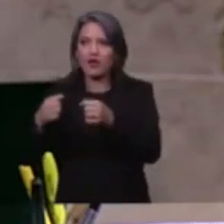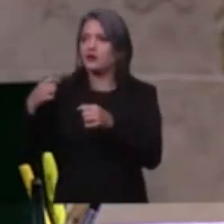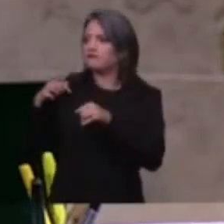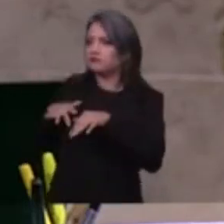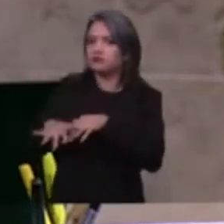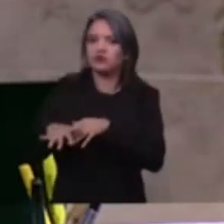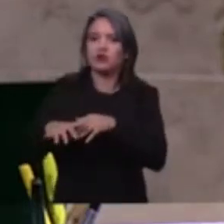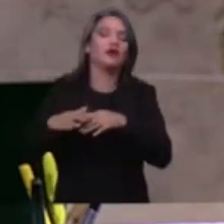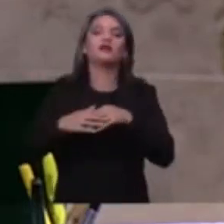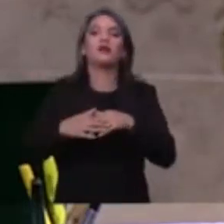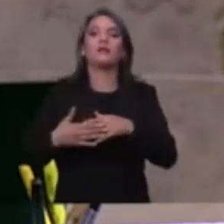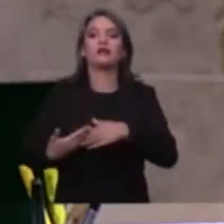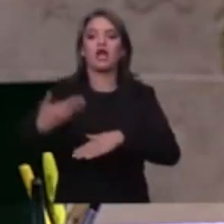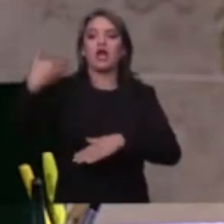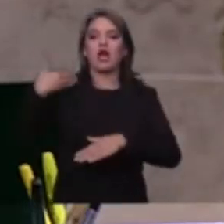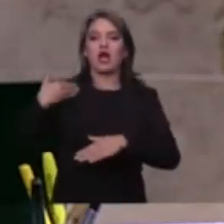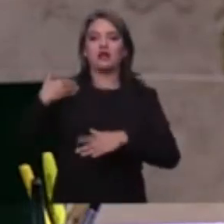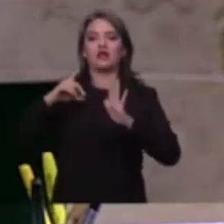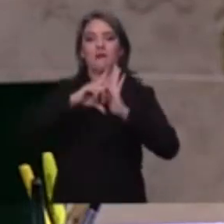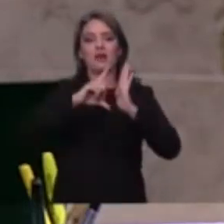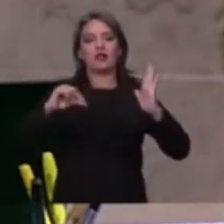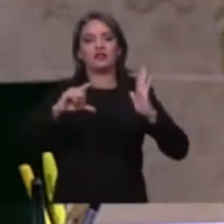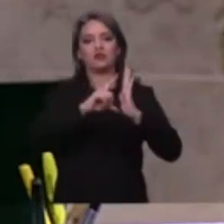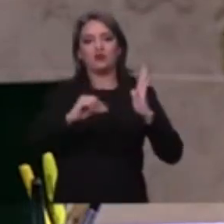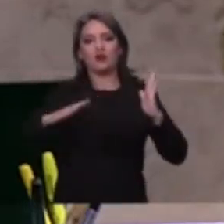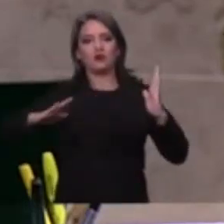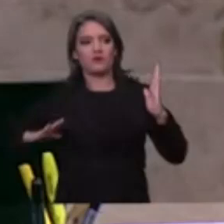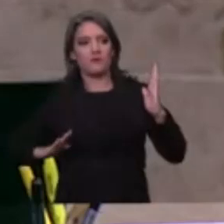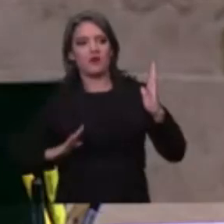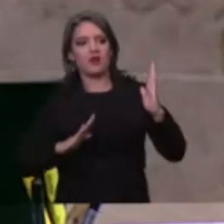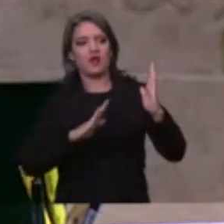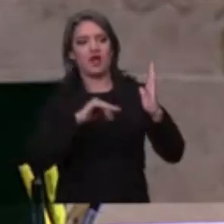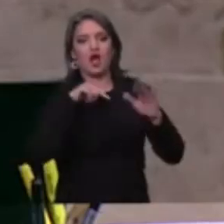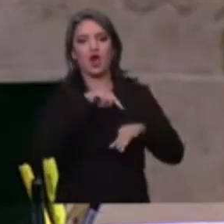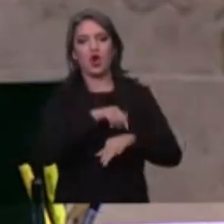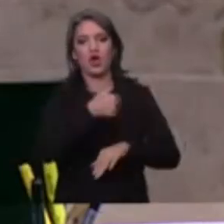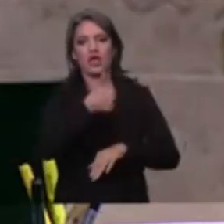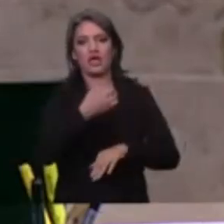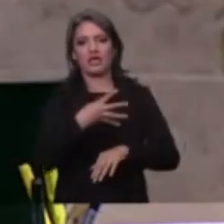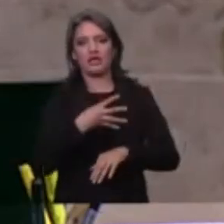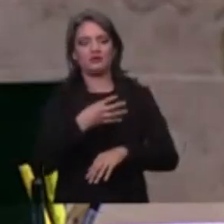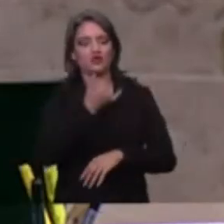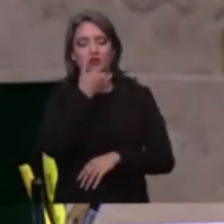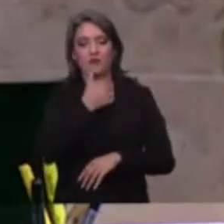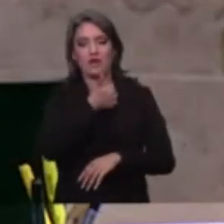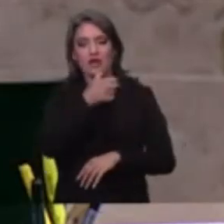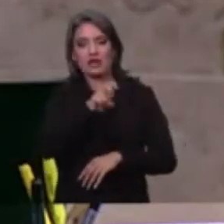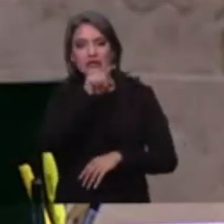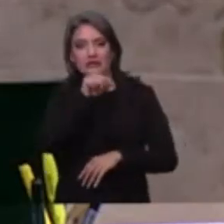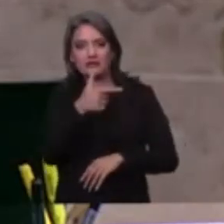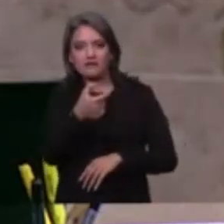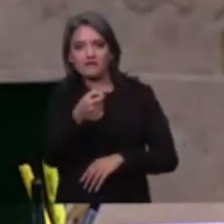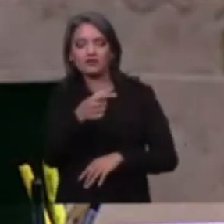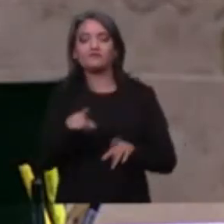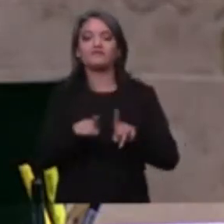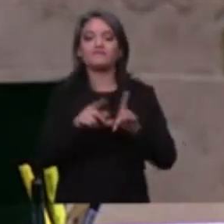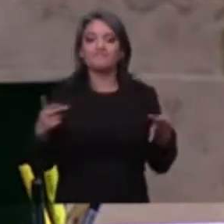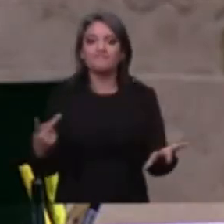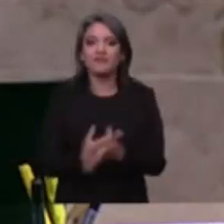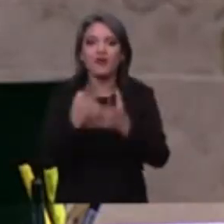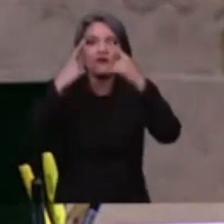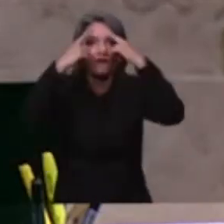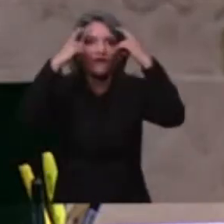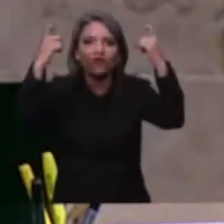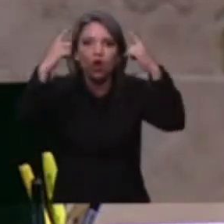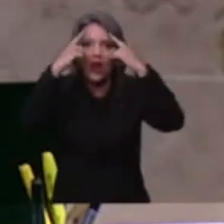Planalto, subindo a rampa, às 15h20. Ademais, O emprego de violência na ação é retratado